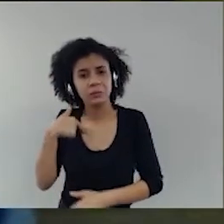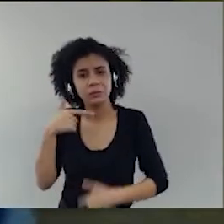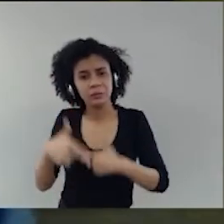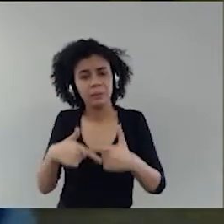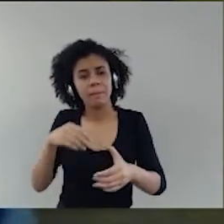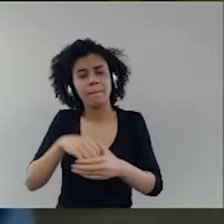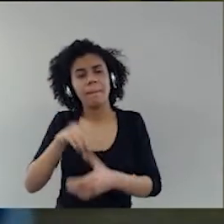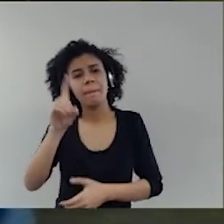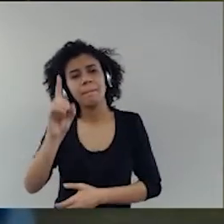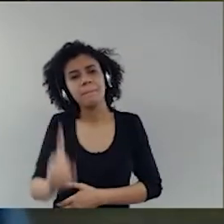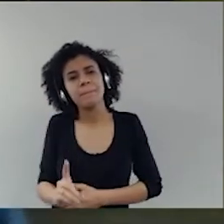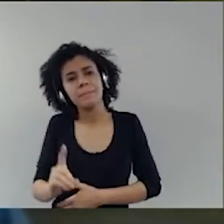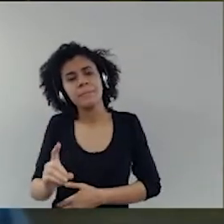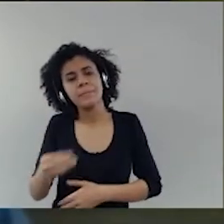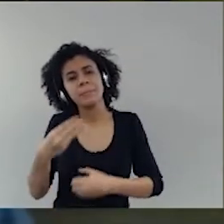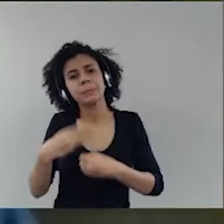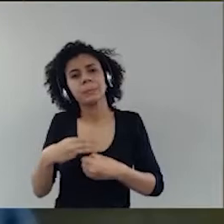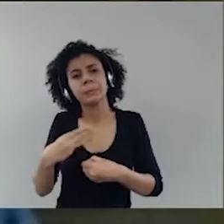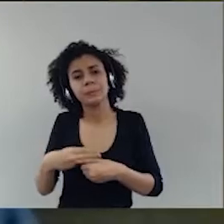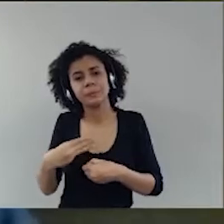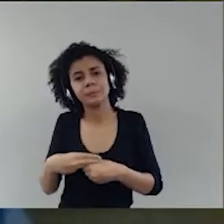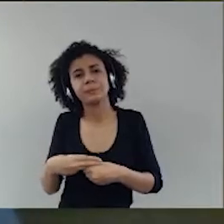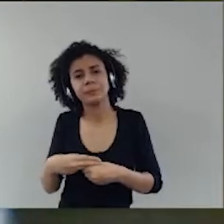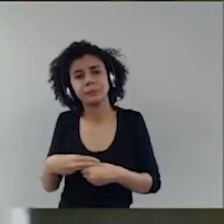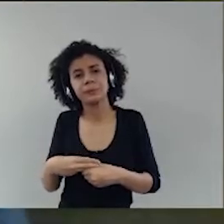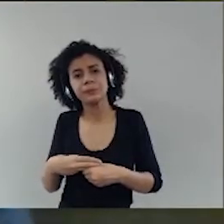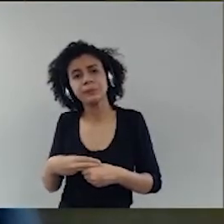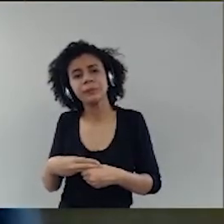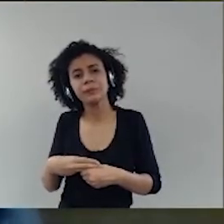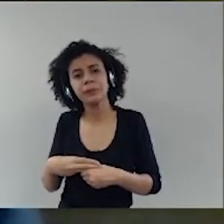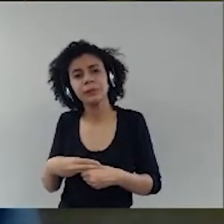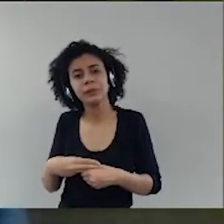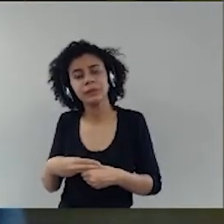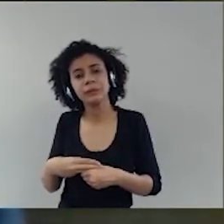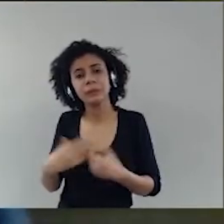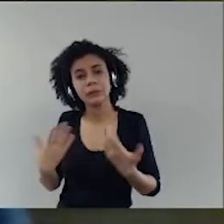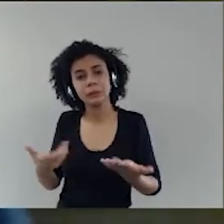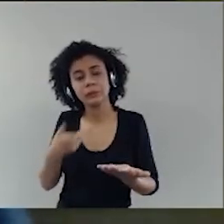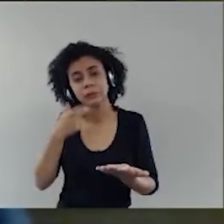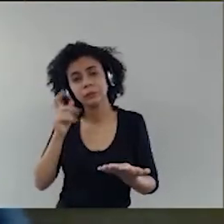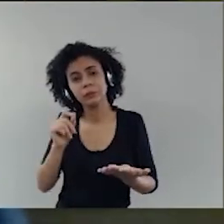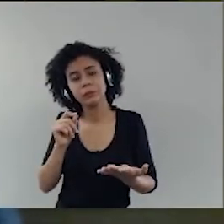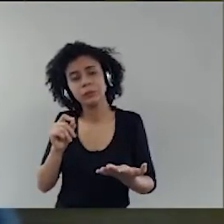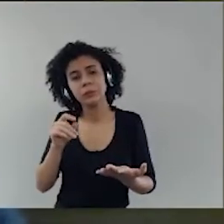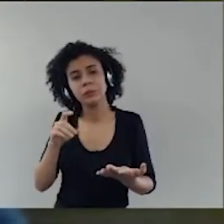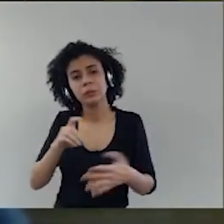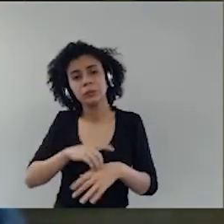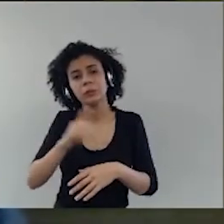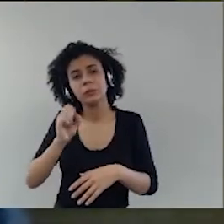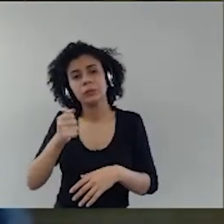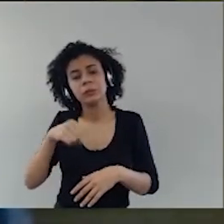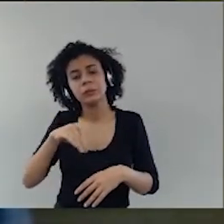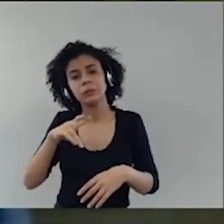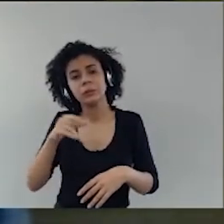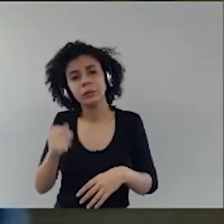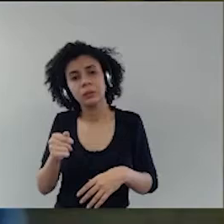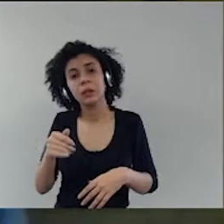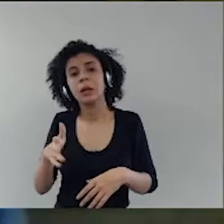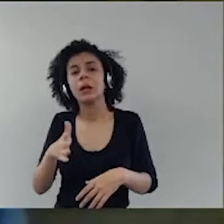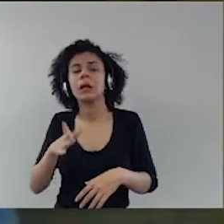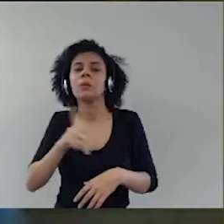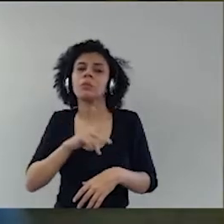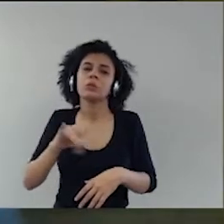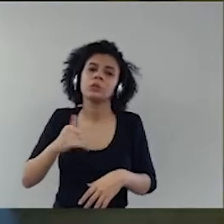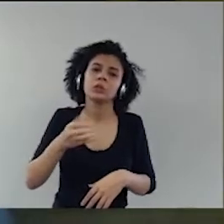com o direito municipal, né? E como disse a doutora Sandra, também o professor